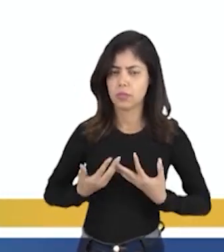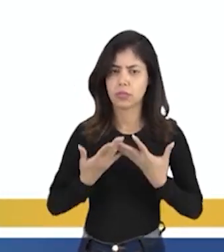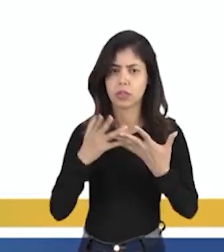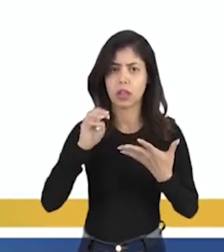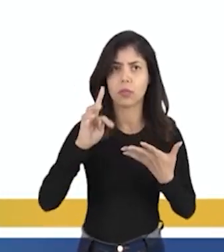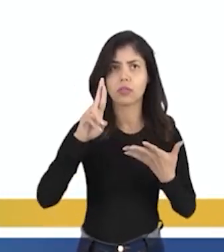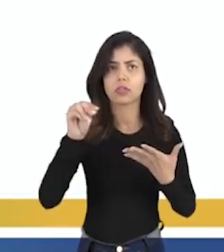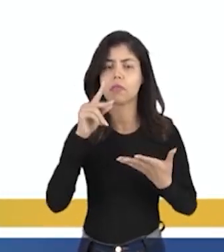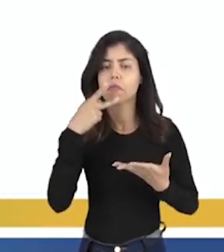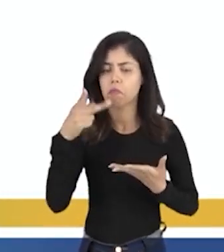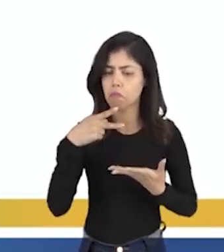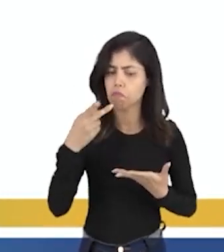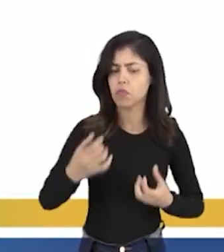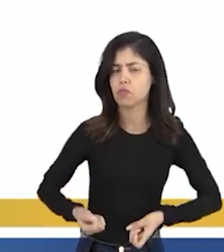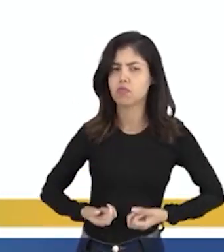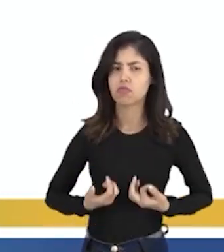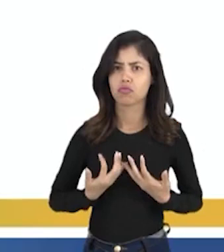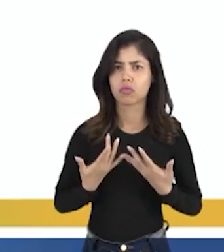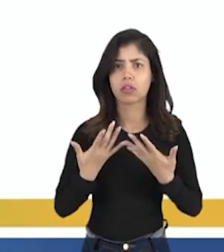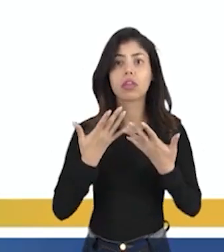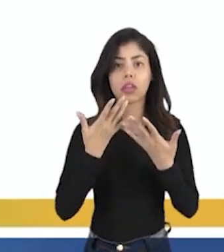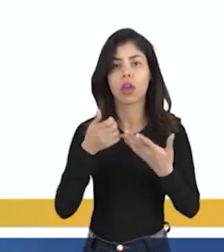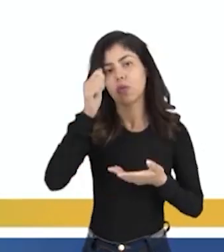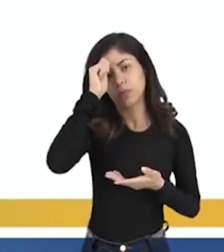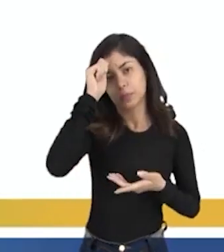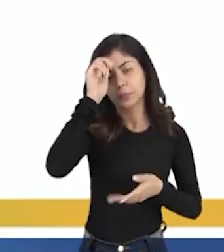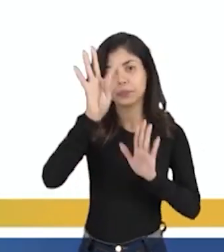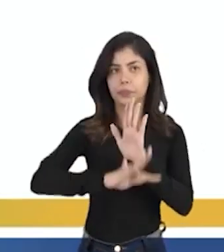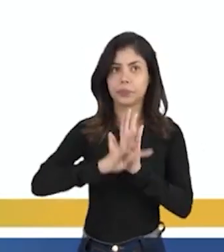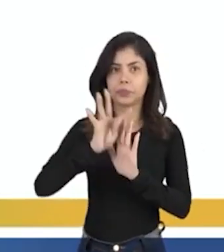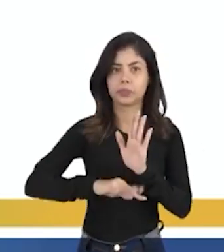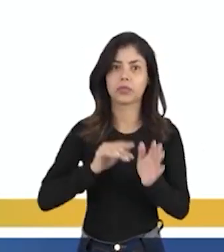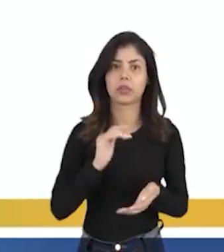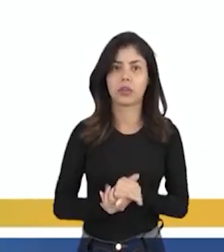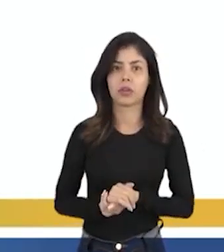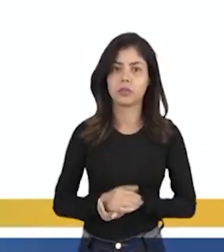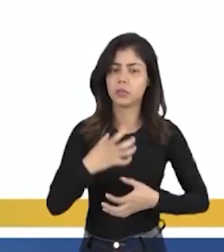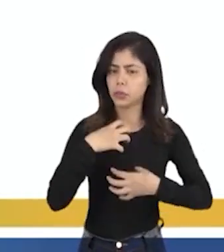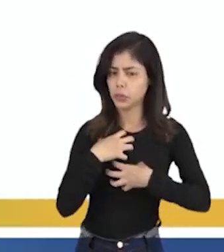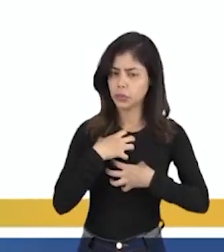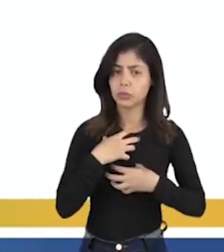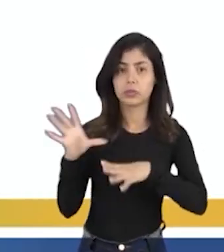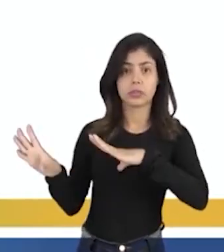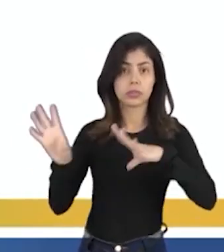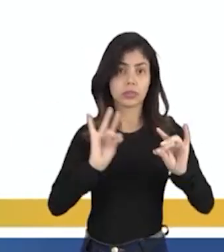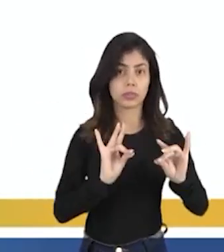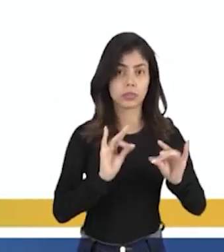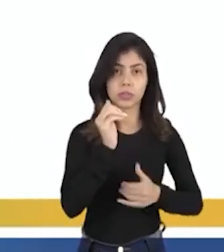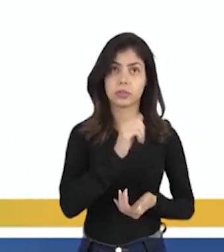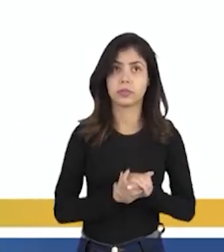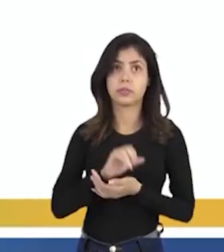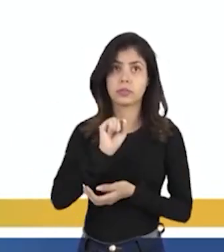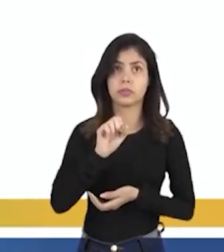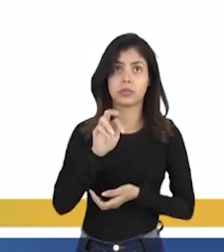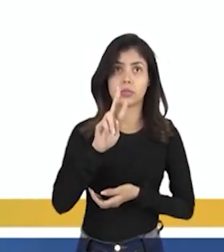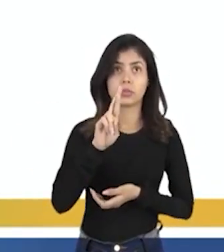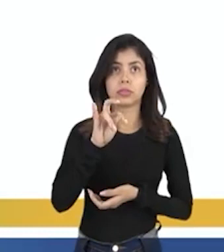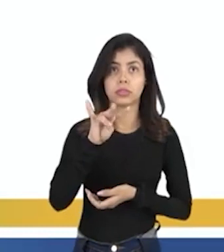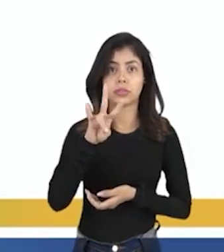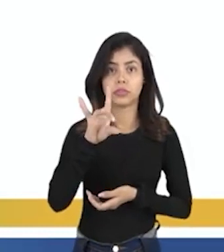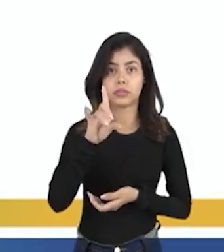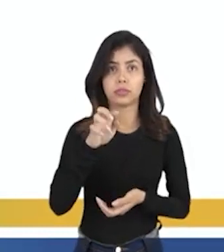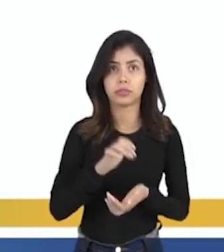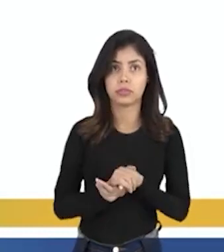que vão falar das emoções do autor do texto, seus sentimentos, vai trazer uma subjetividade.